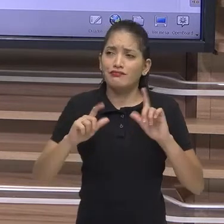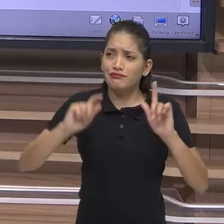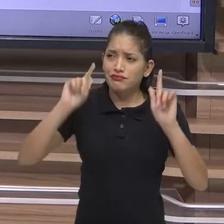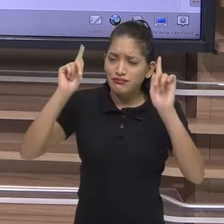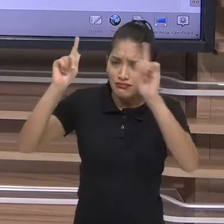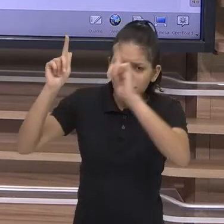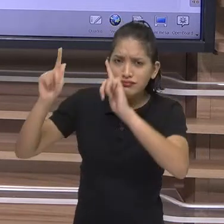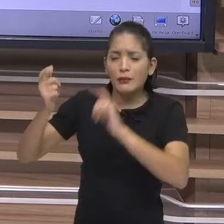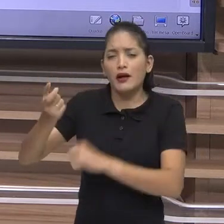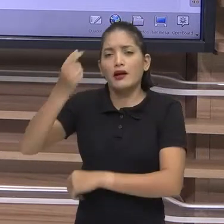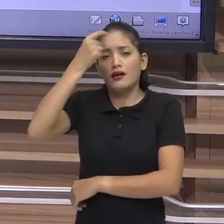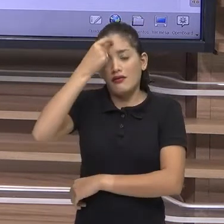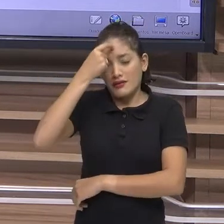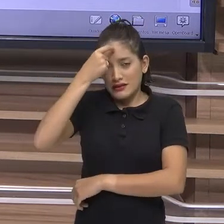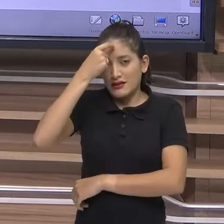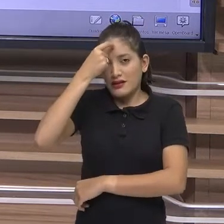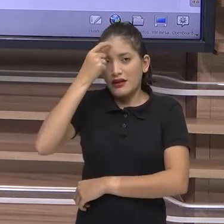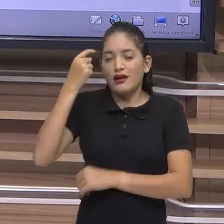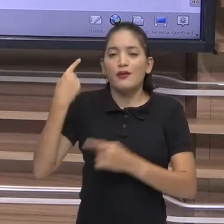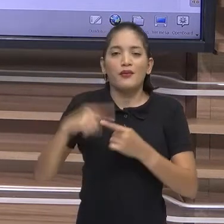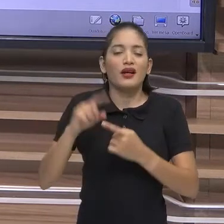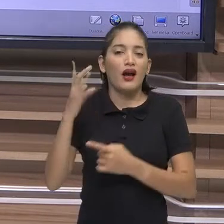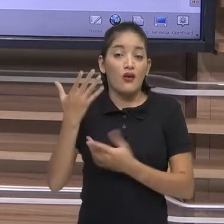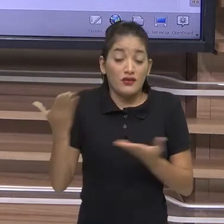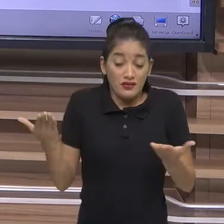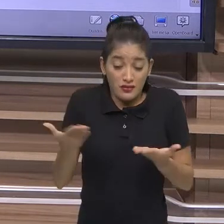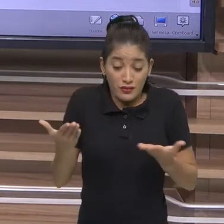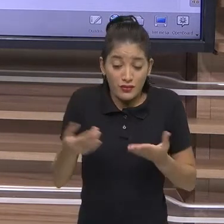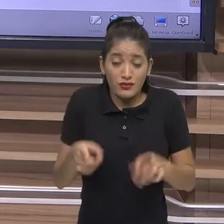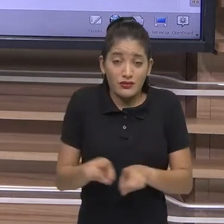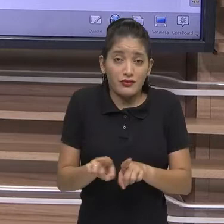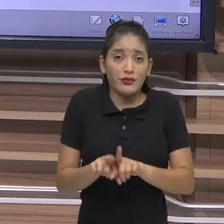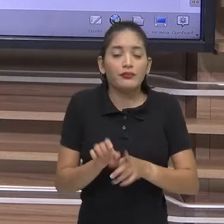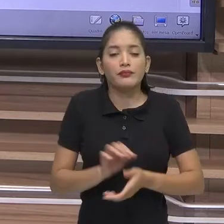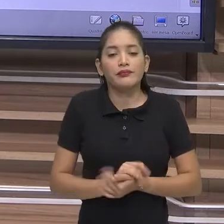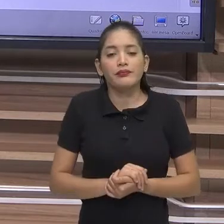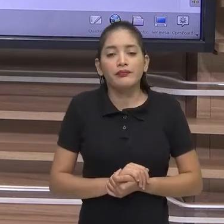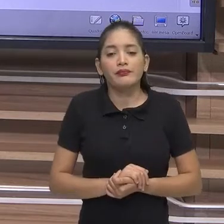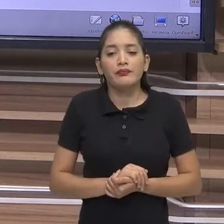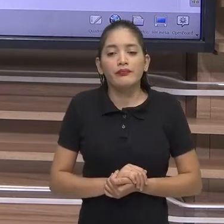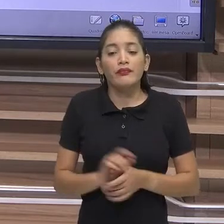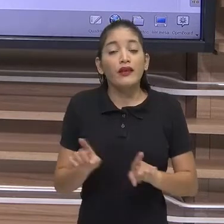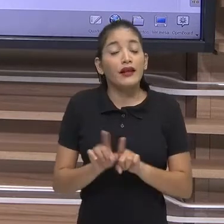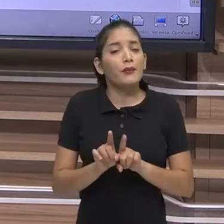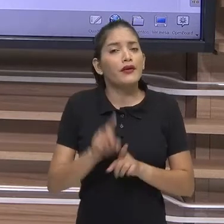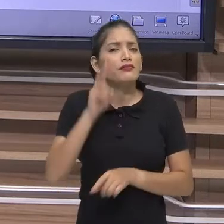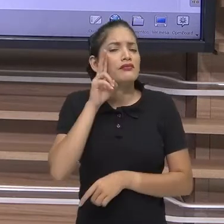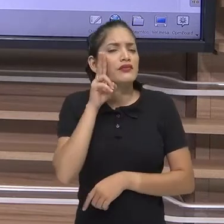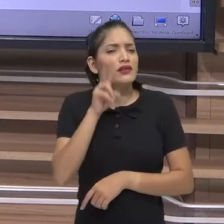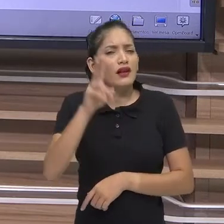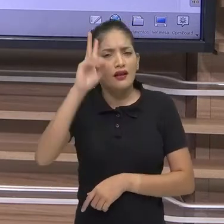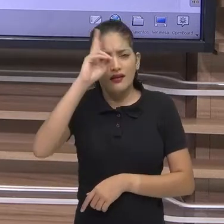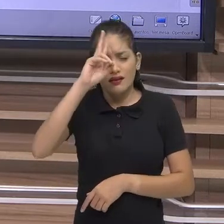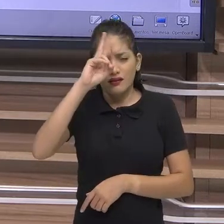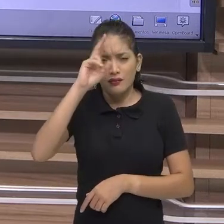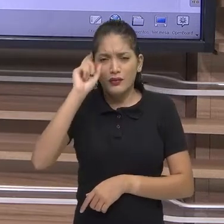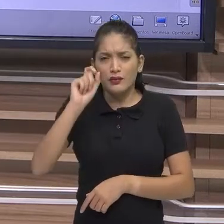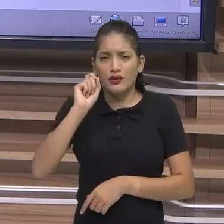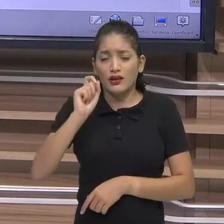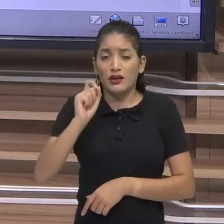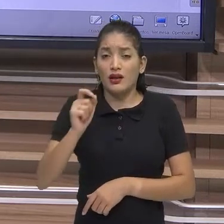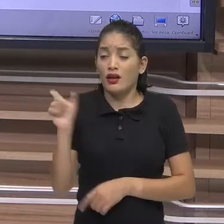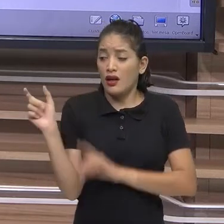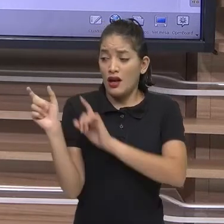de conscientização, porque isso não acontece até hoje. E relembramos agora as